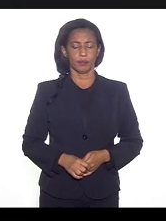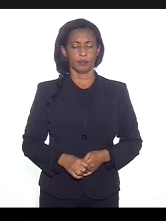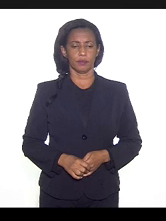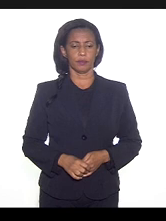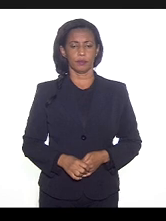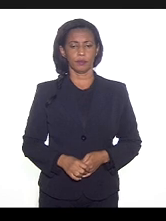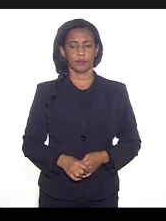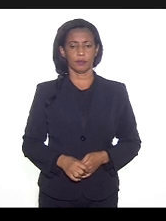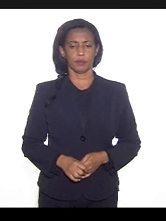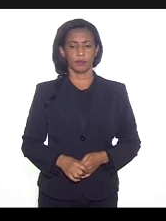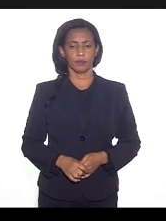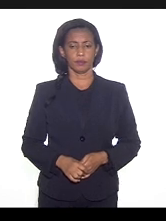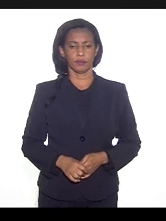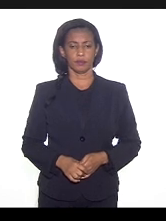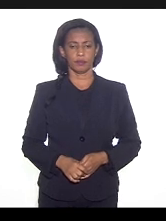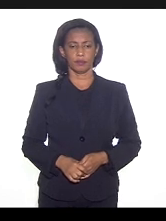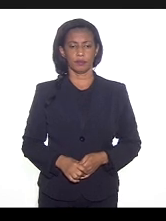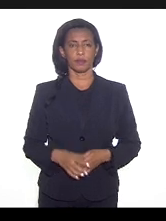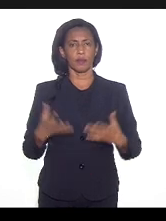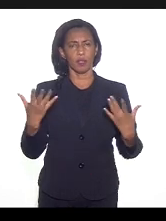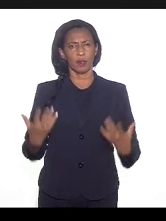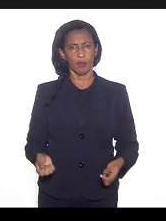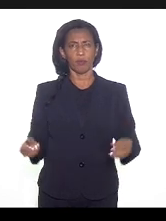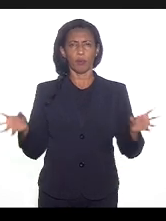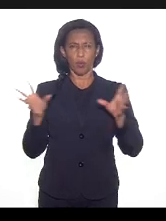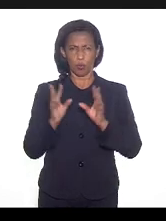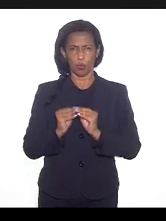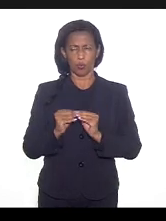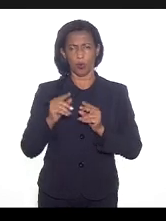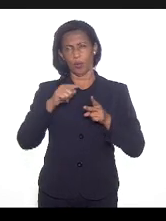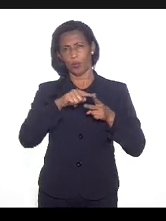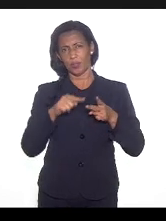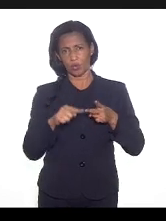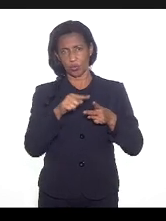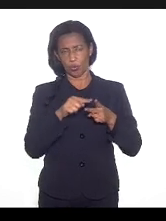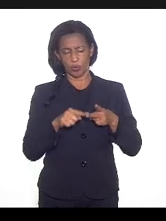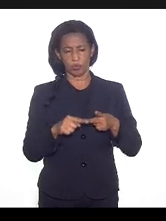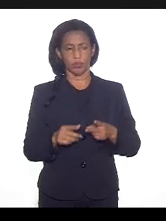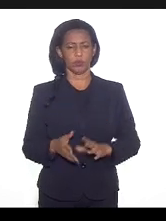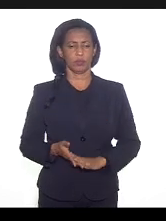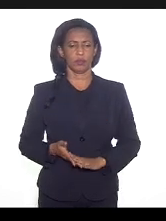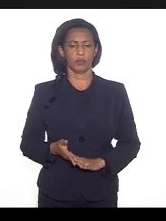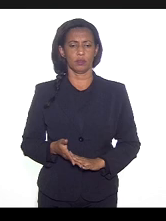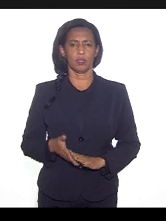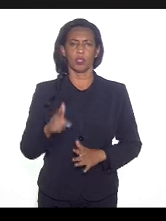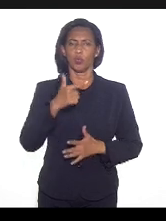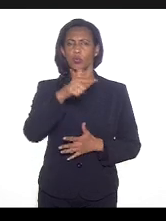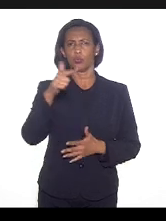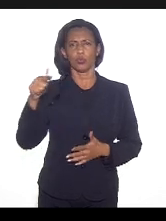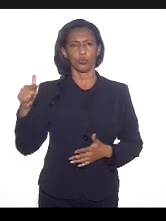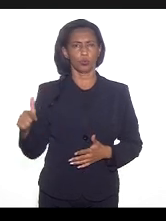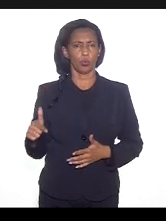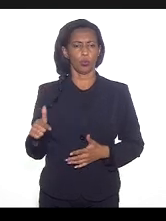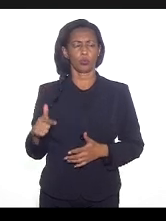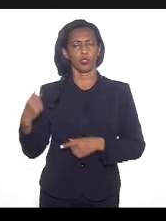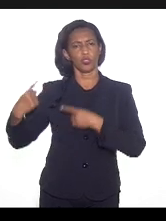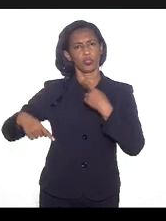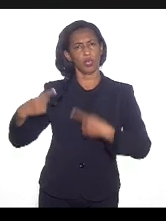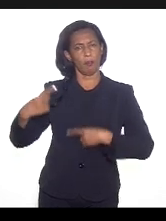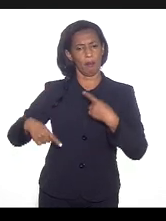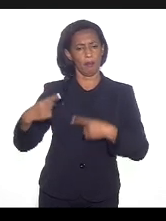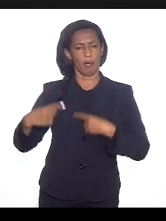Bom, acho que vamos concluir com esses dois incorporando ao relatório, e os demais a gente pode debater